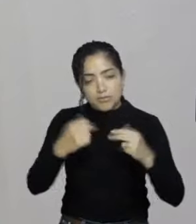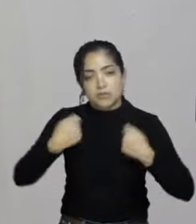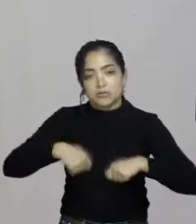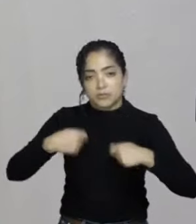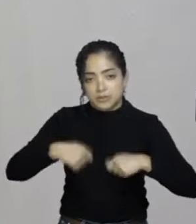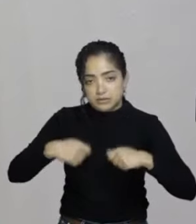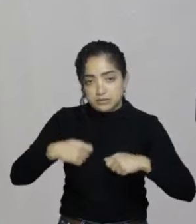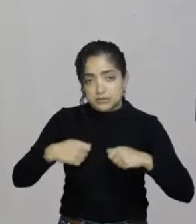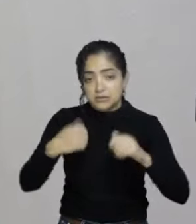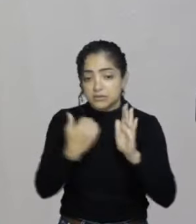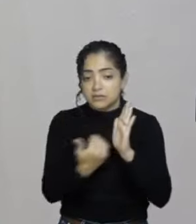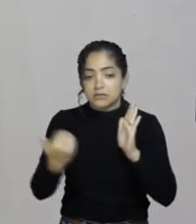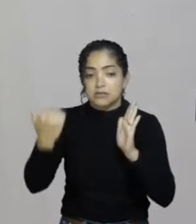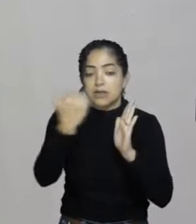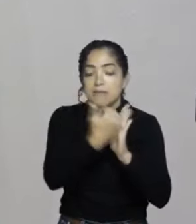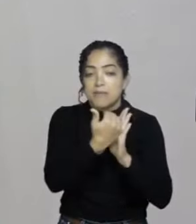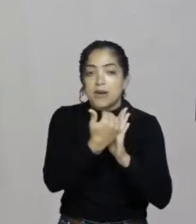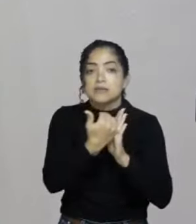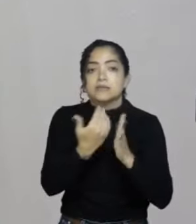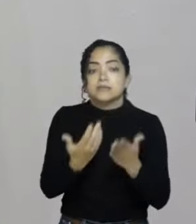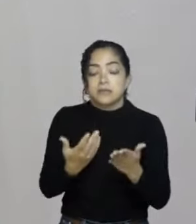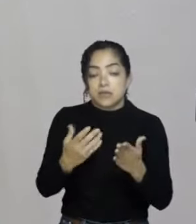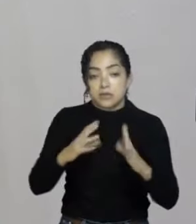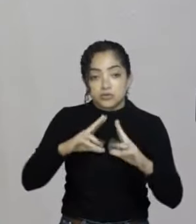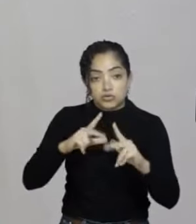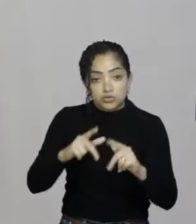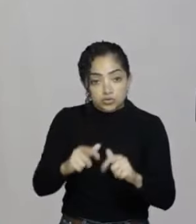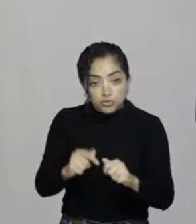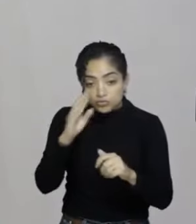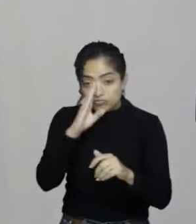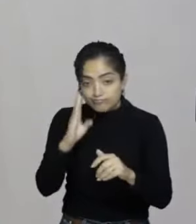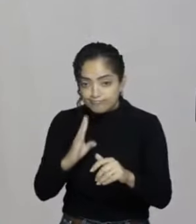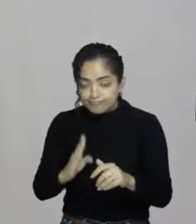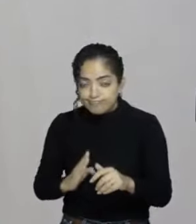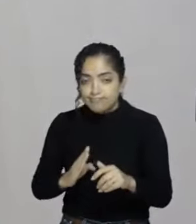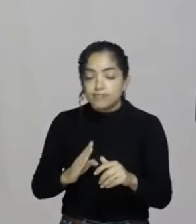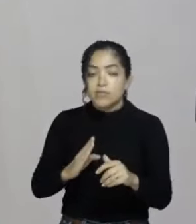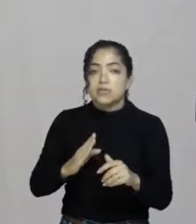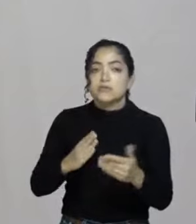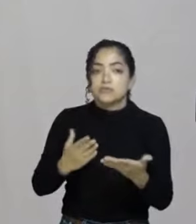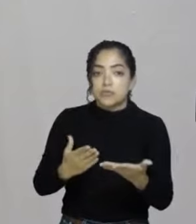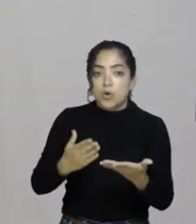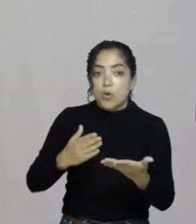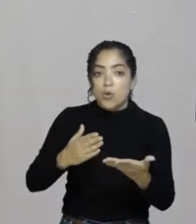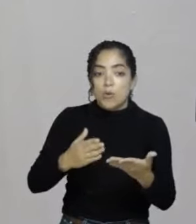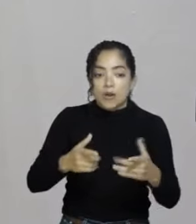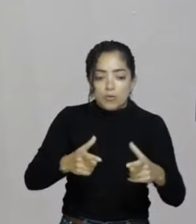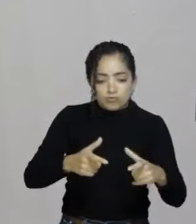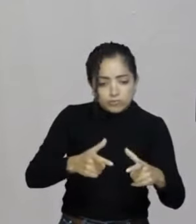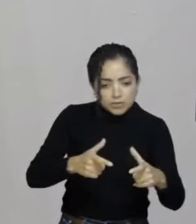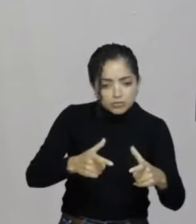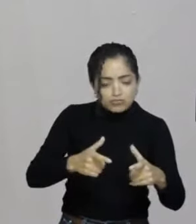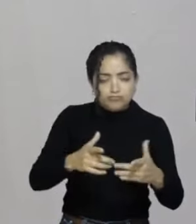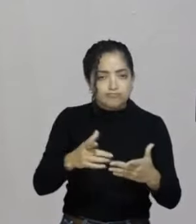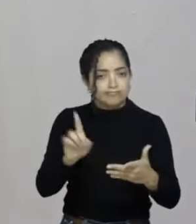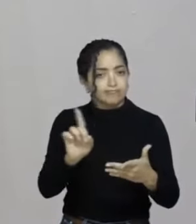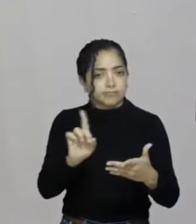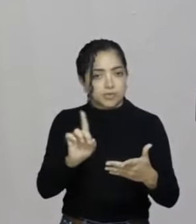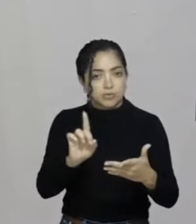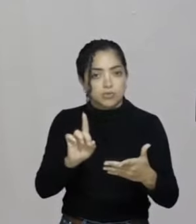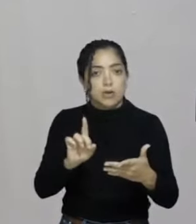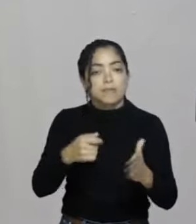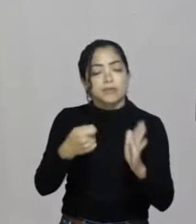respeito da união e de todos os brasileiros que consideram Santa Catarina um estado menor do que é não somos e vamos